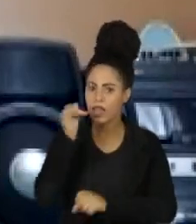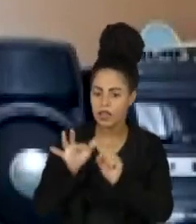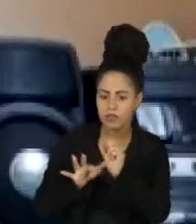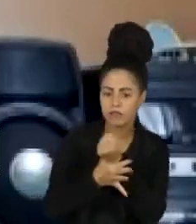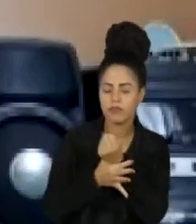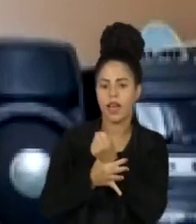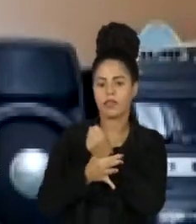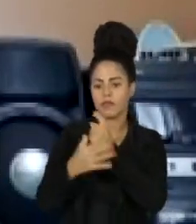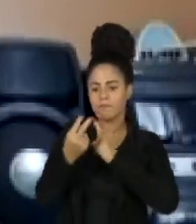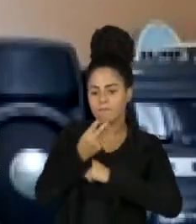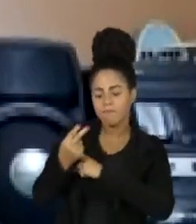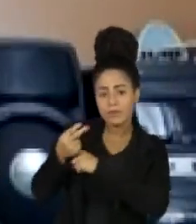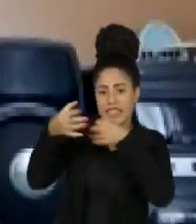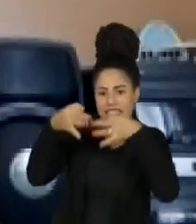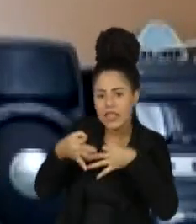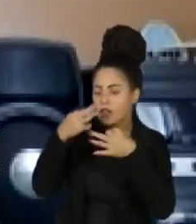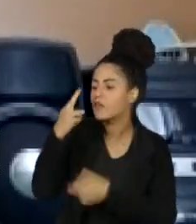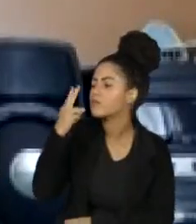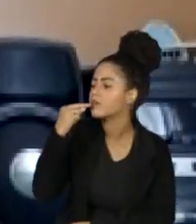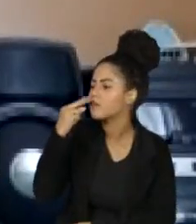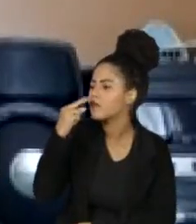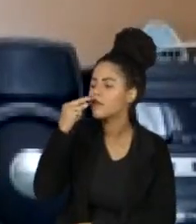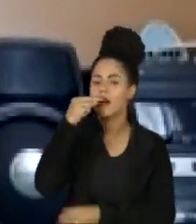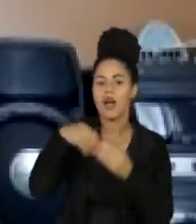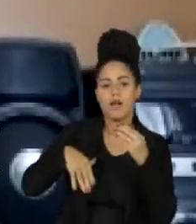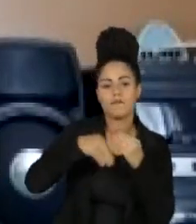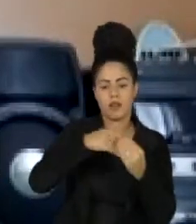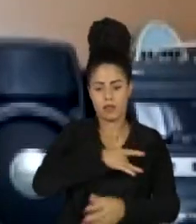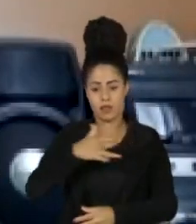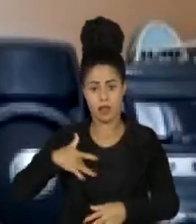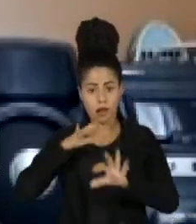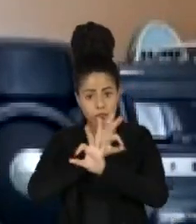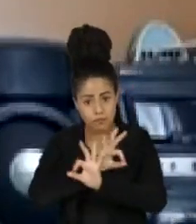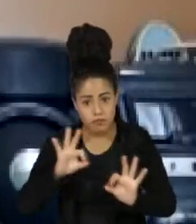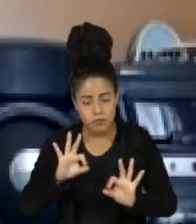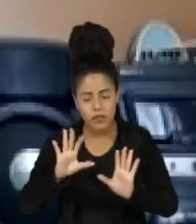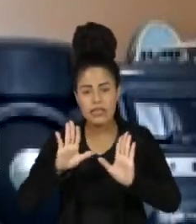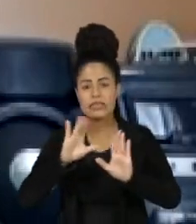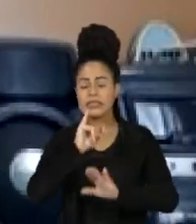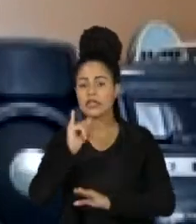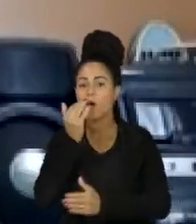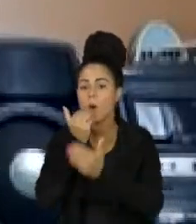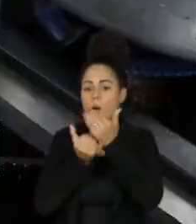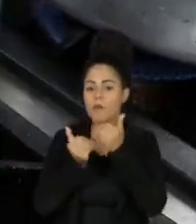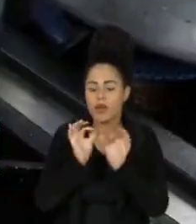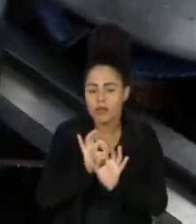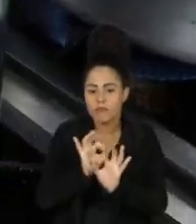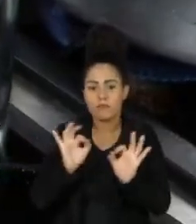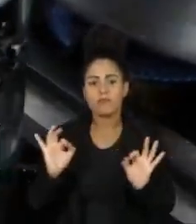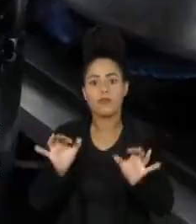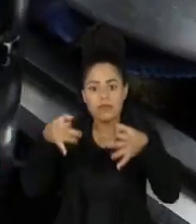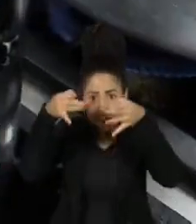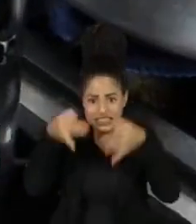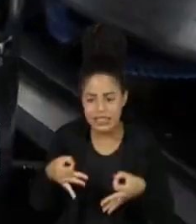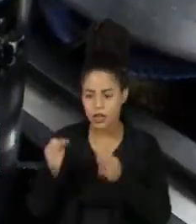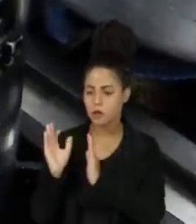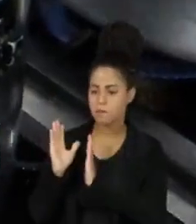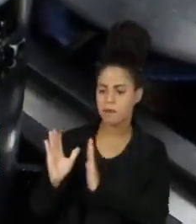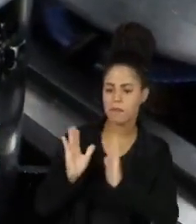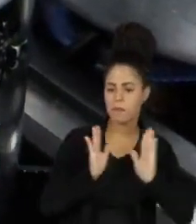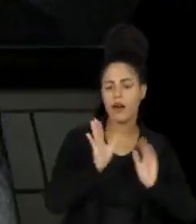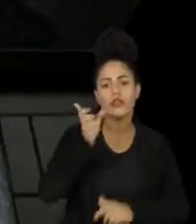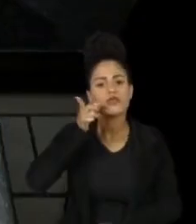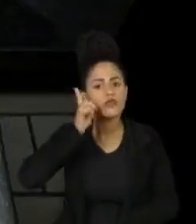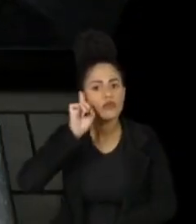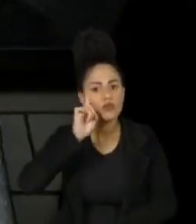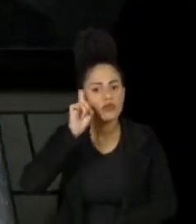e nutricional, porque ele compõe uma alimentação saudável. E os alimentos saudáveis, quando consumidos de forma regular,